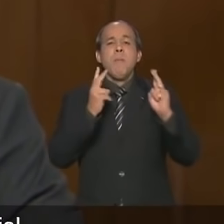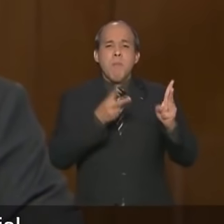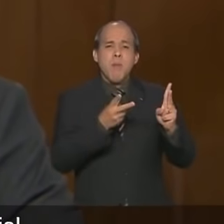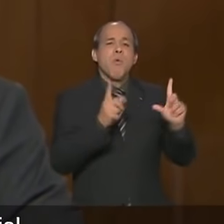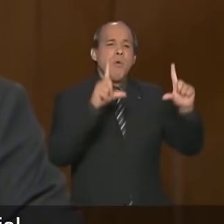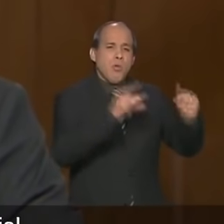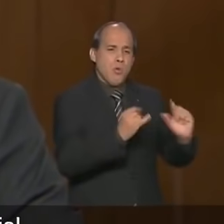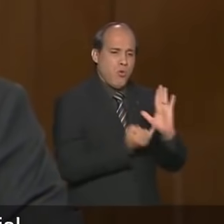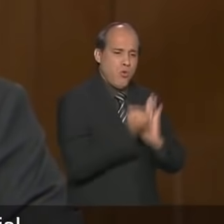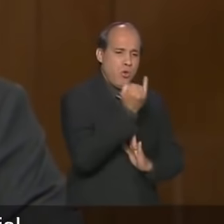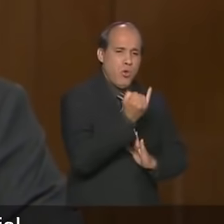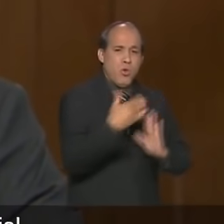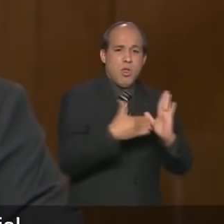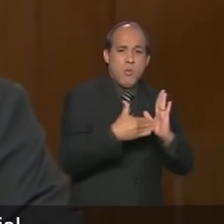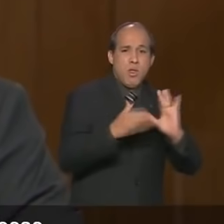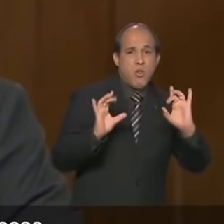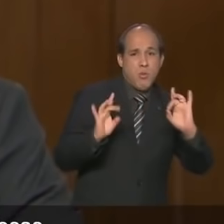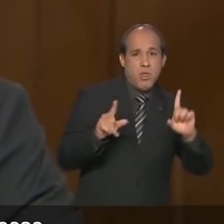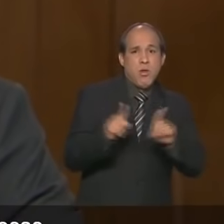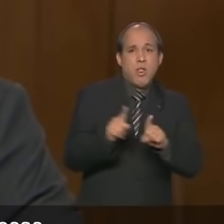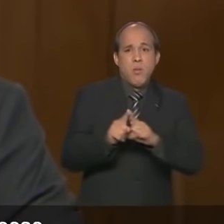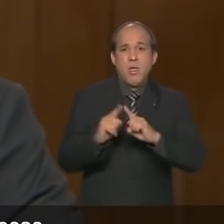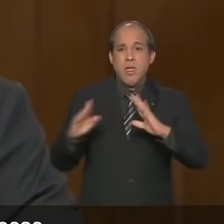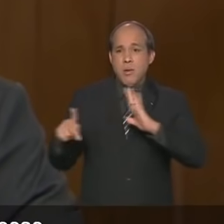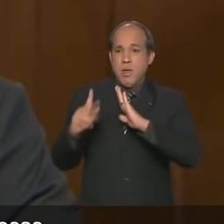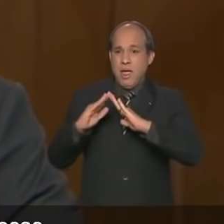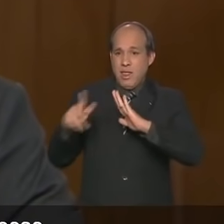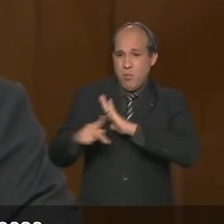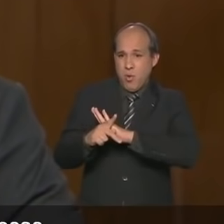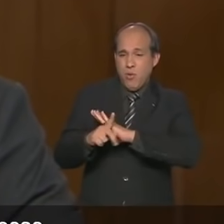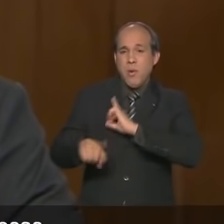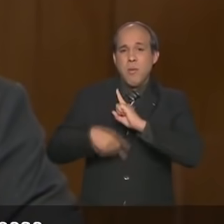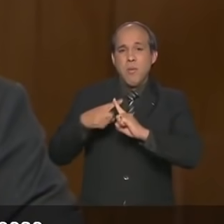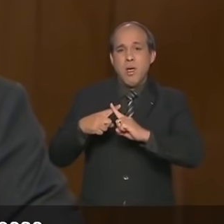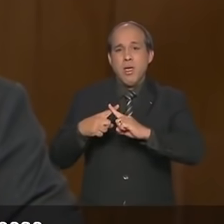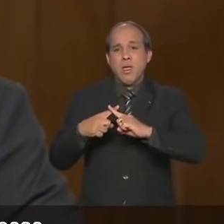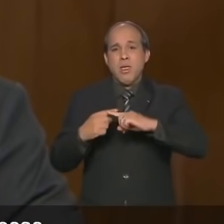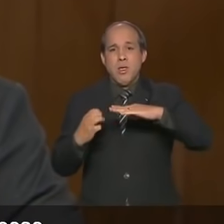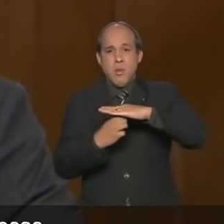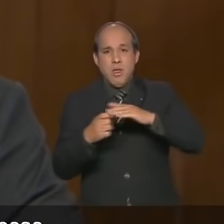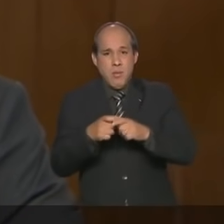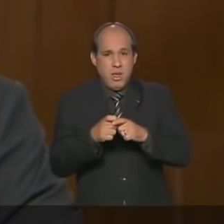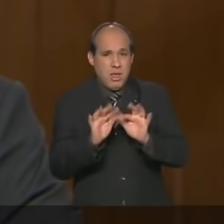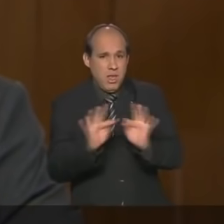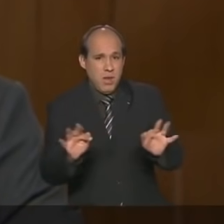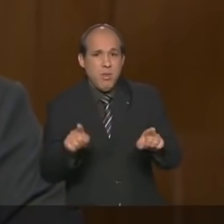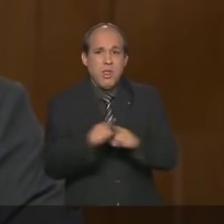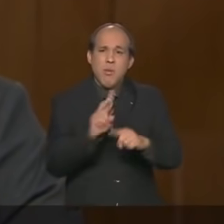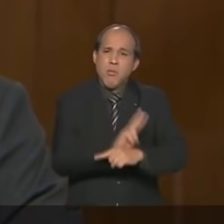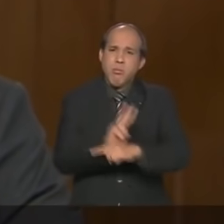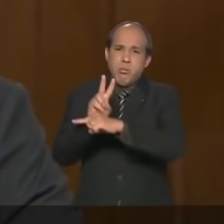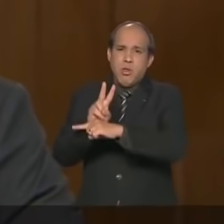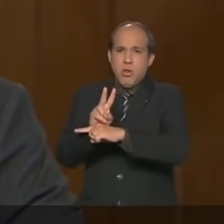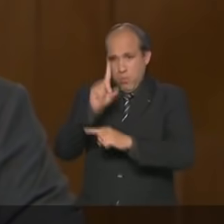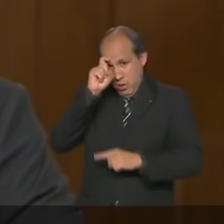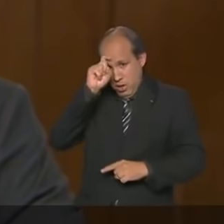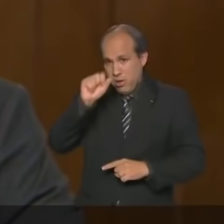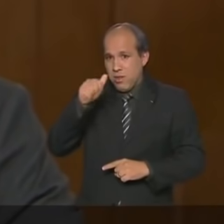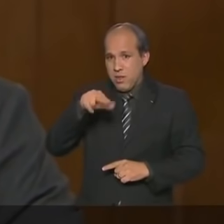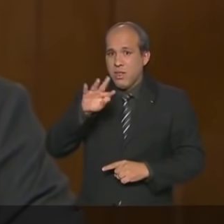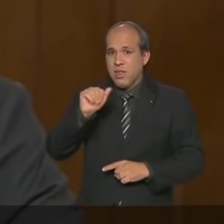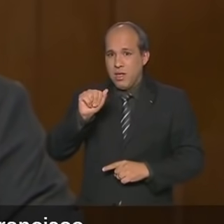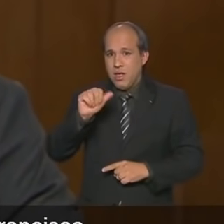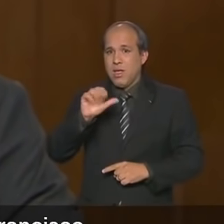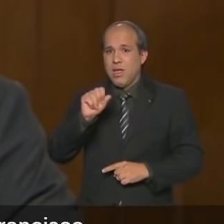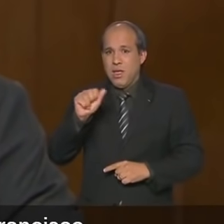reduzindo os juros do cheque especial da casa própria das micros e Pequenas Empresas e dos empréstimos às santas